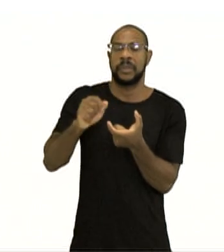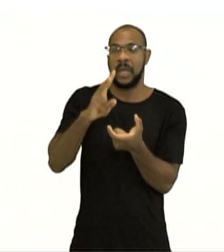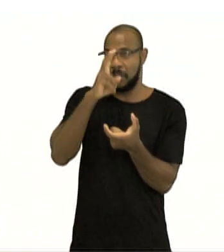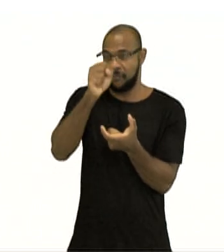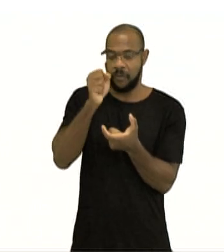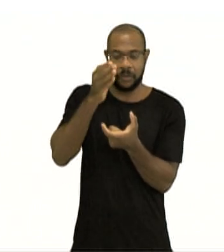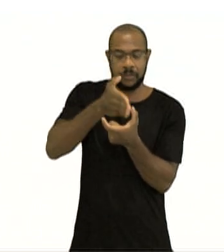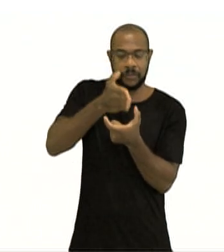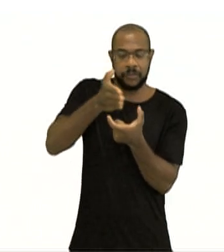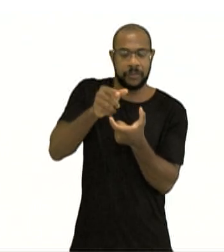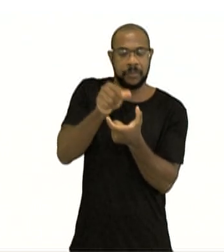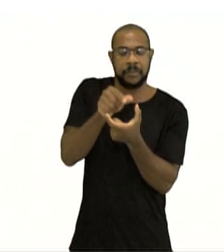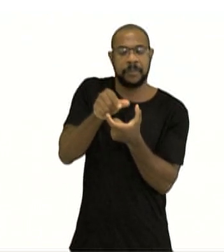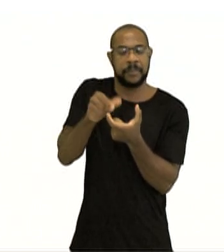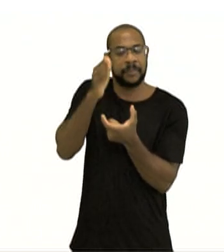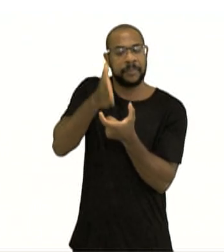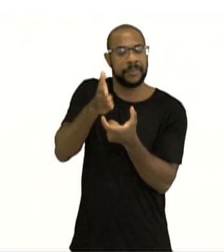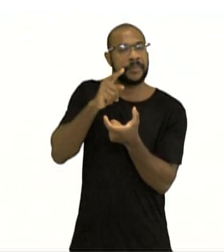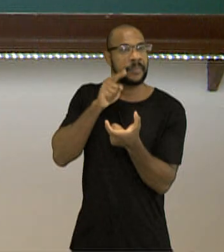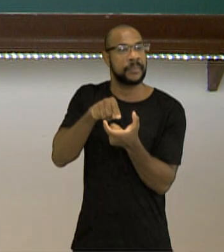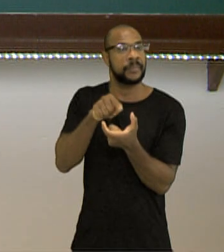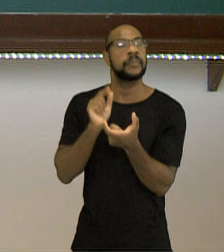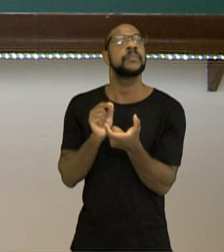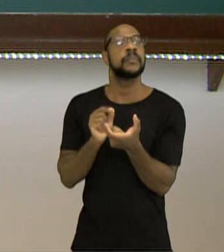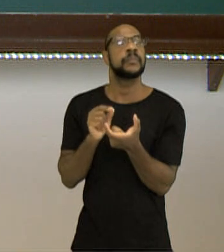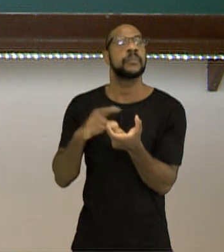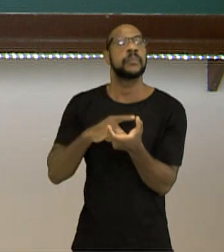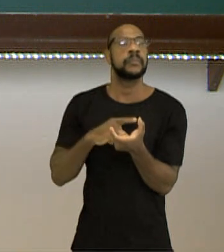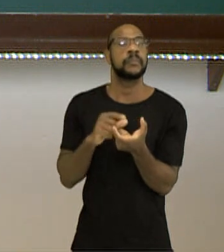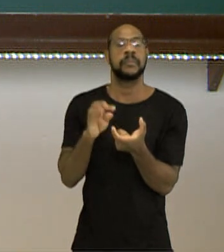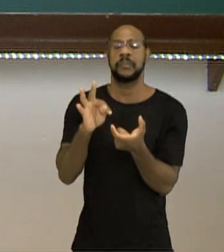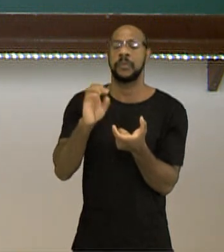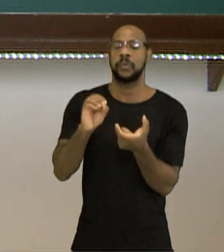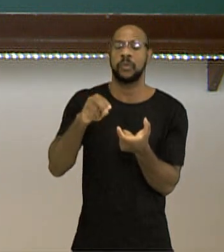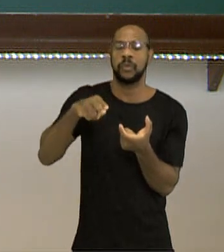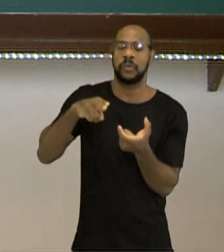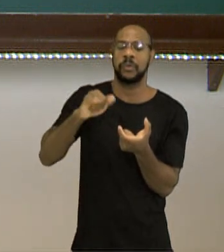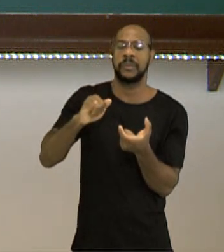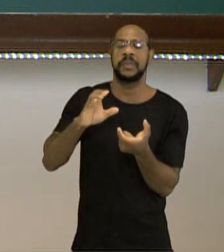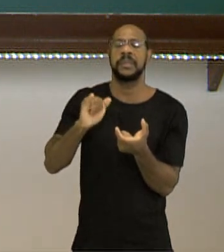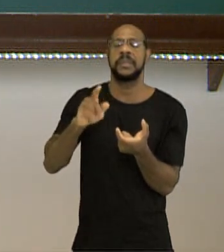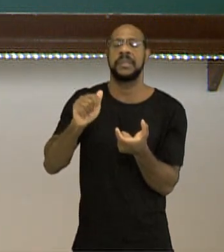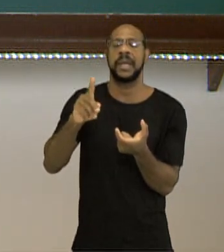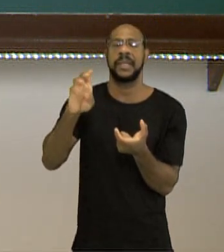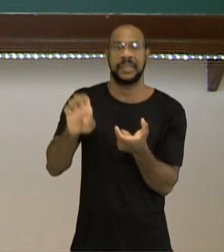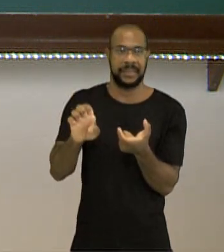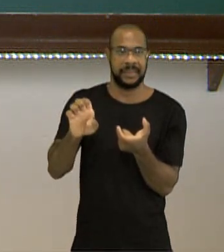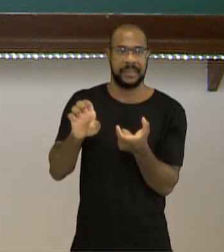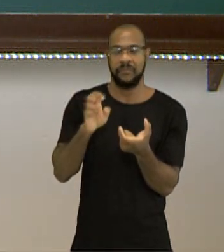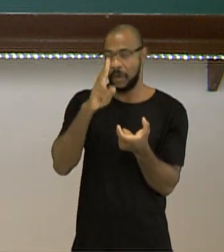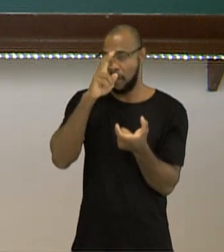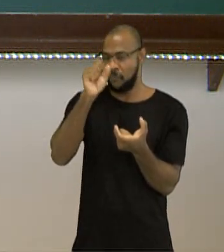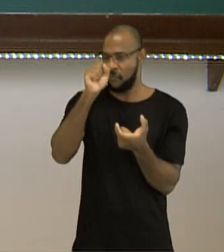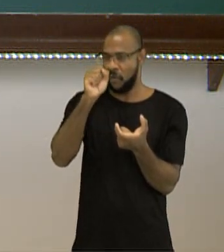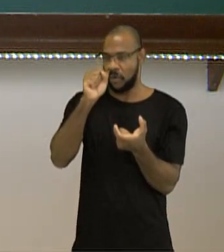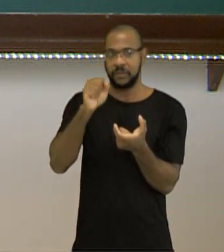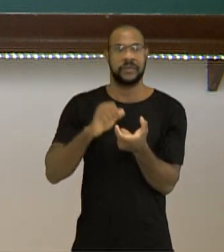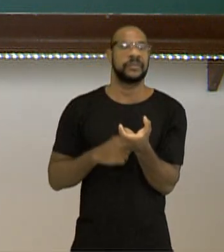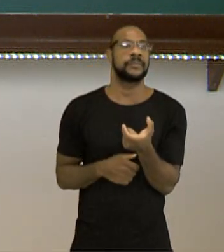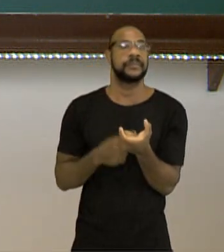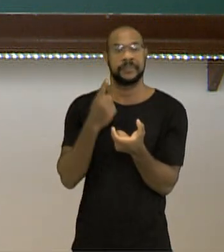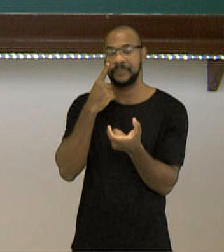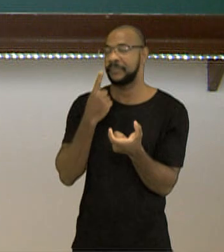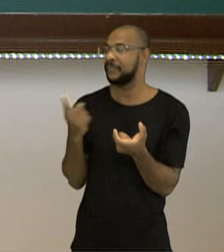forte. Então, a isso nós chamamos de tonicidade. Ó, tônico, fica fortinho, então